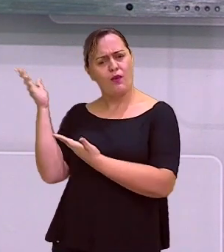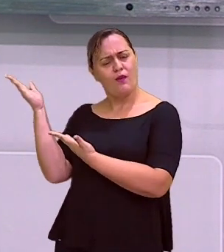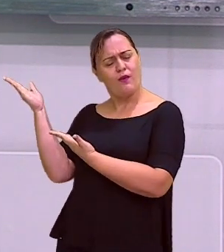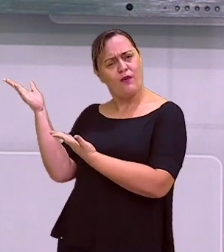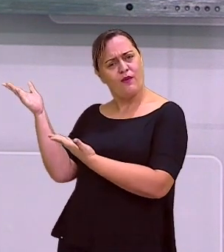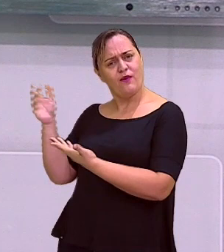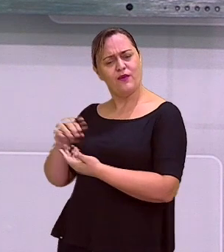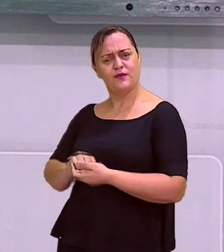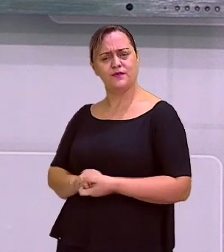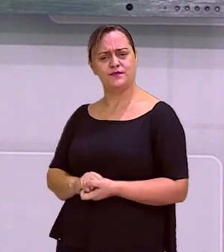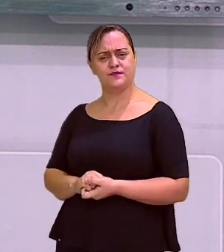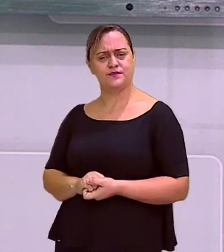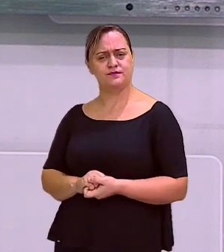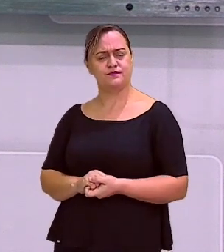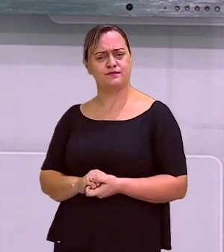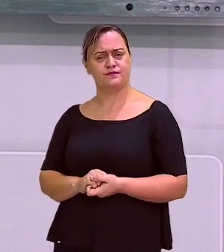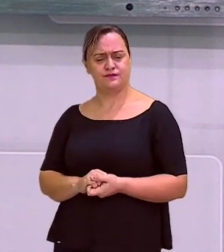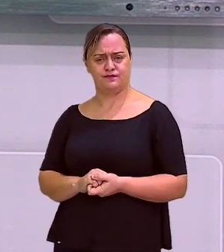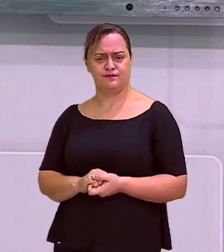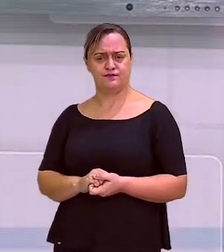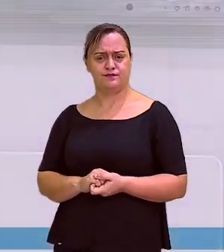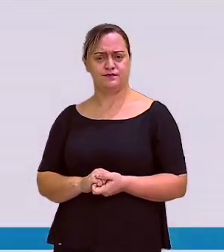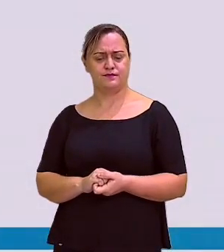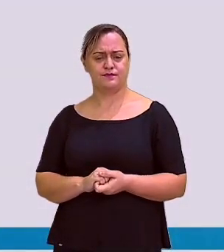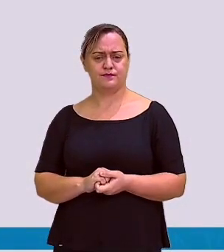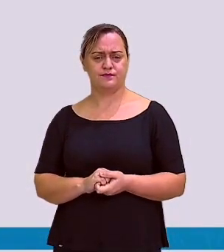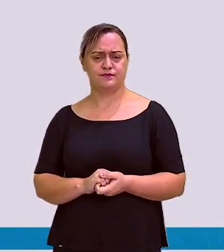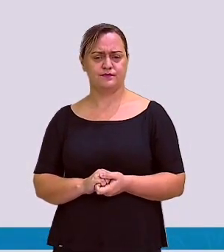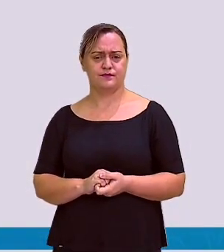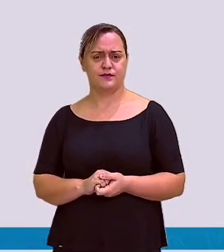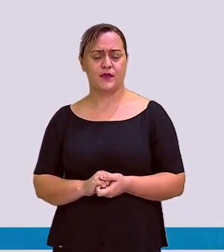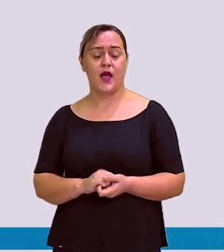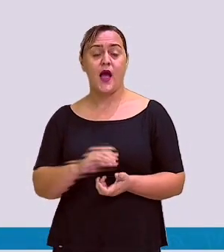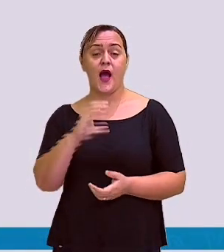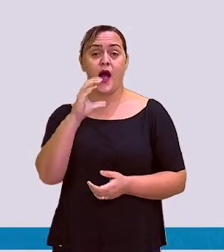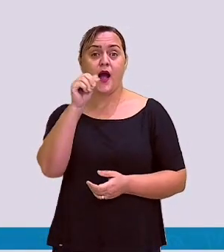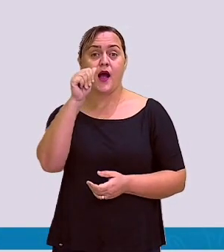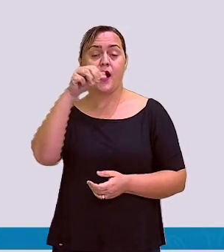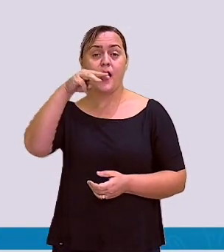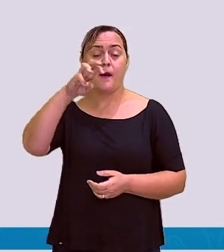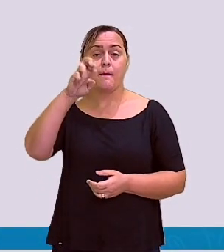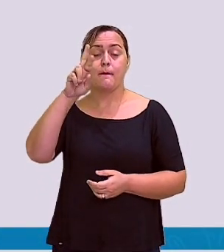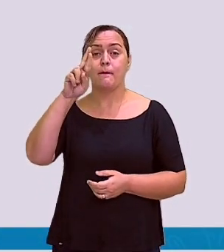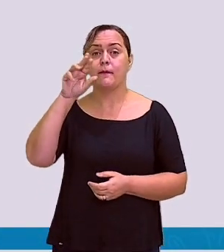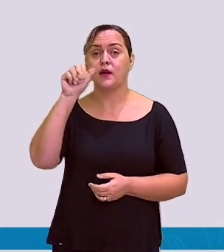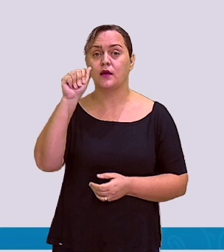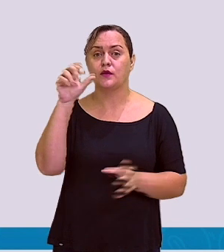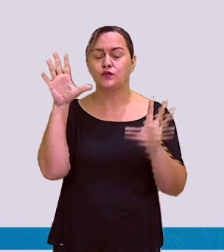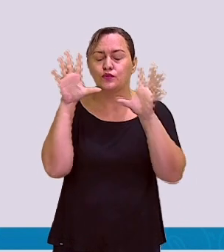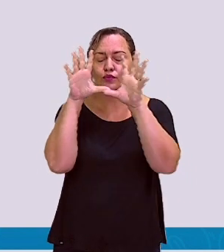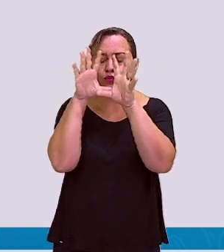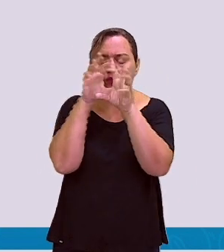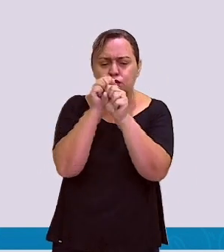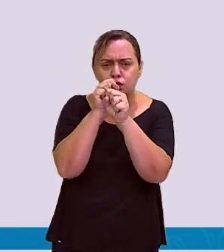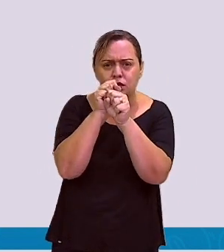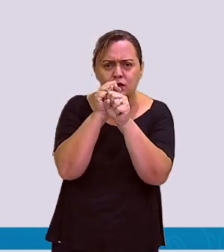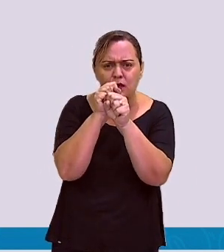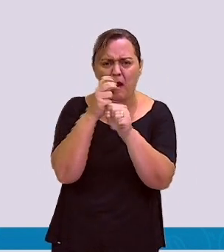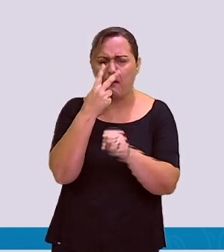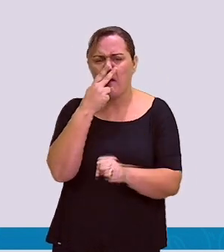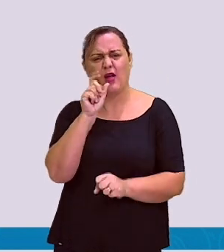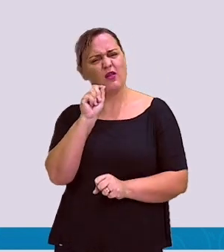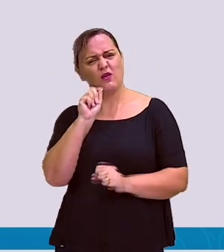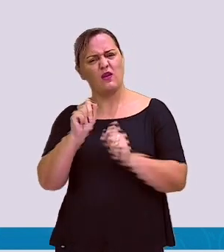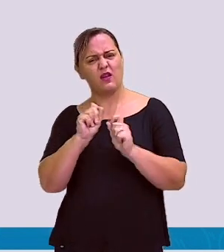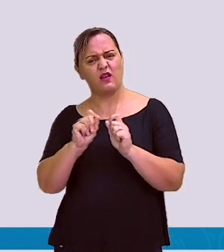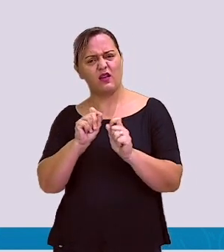Câmera escura. Vamos focar nessa imagem? O que isso parece, gente? Uma caixa, né? Que tem talvez um